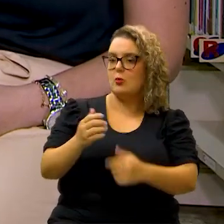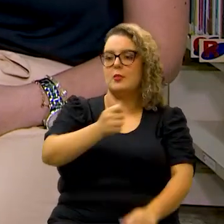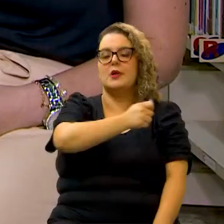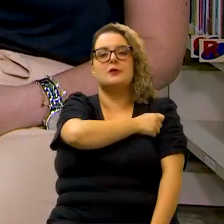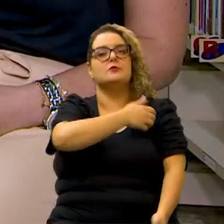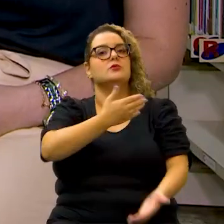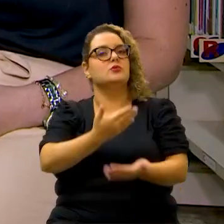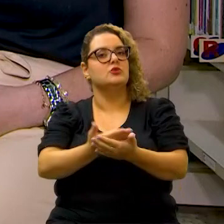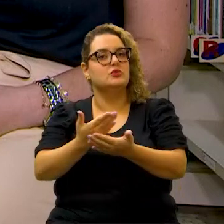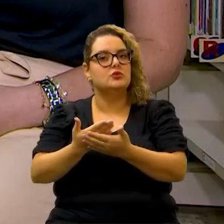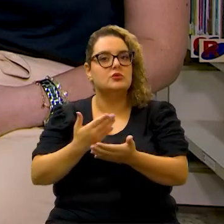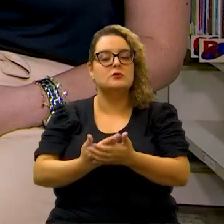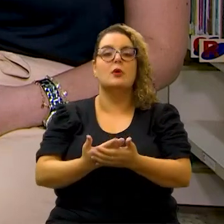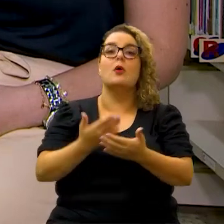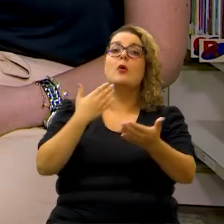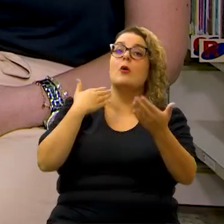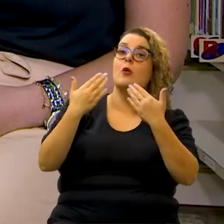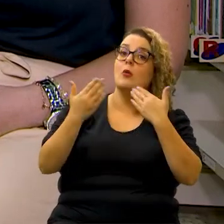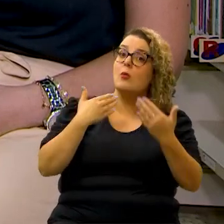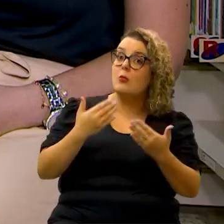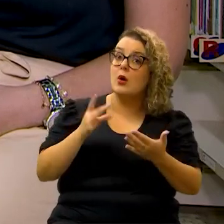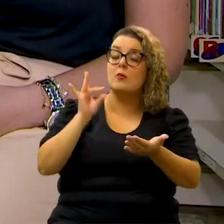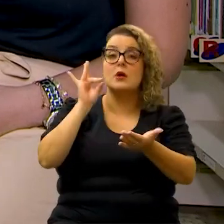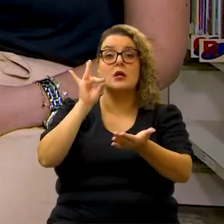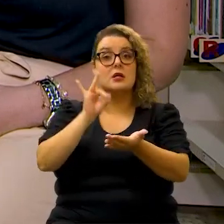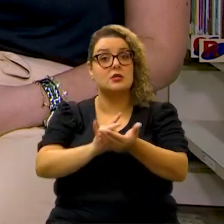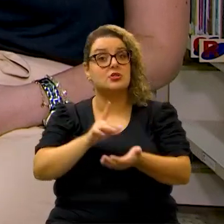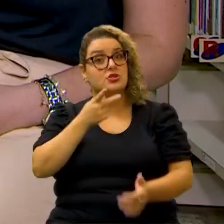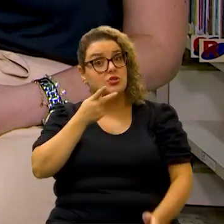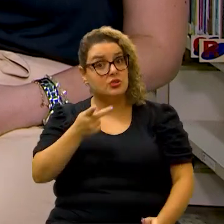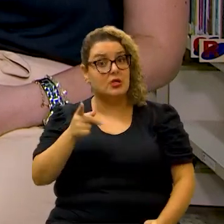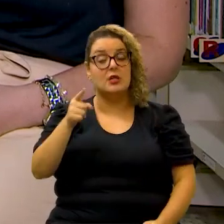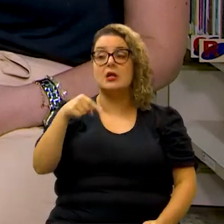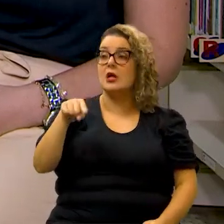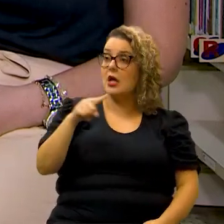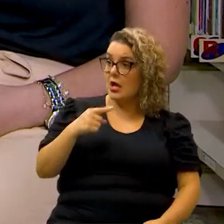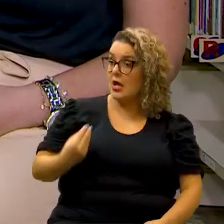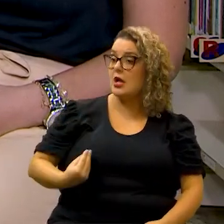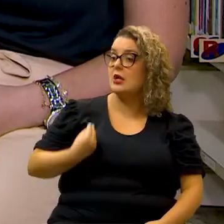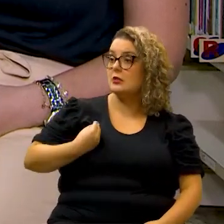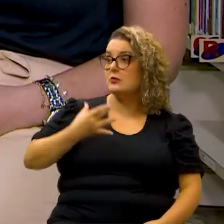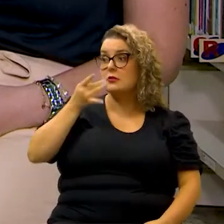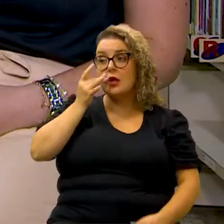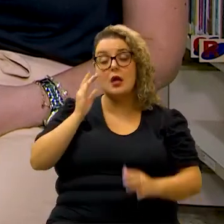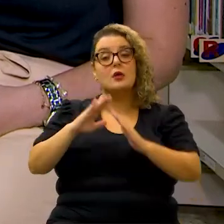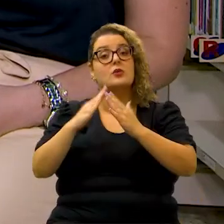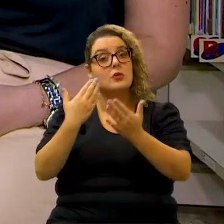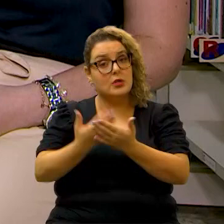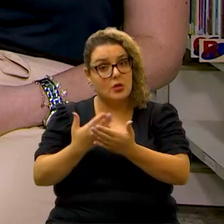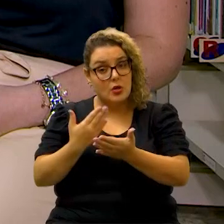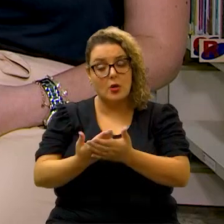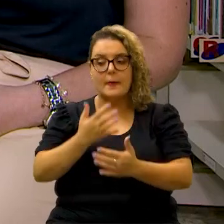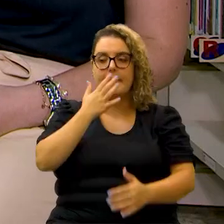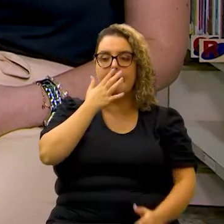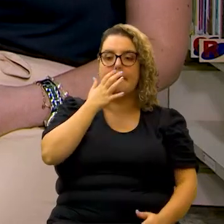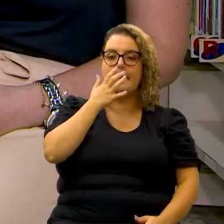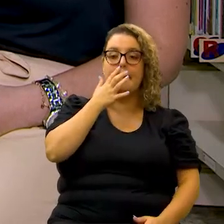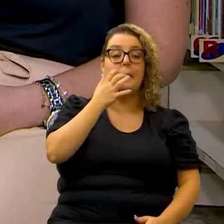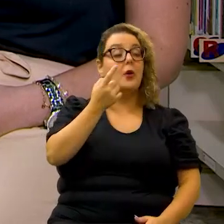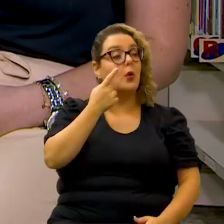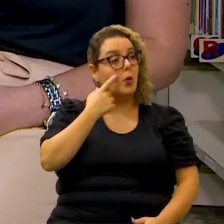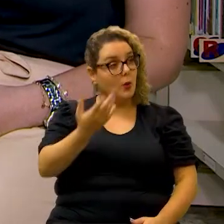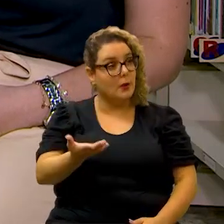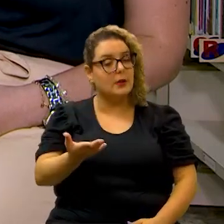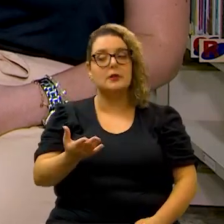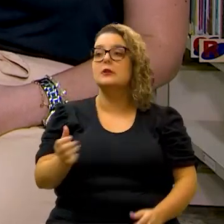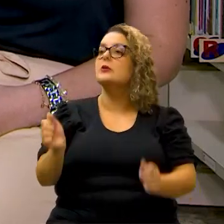início da aula. Estabelecer uma conversa franca, dizer que eles também passaram pela escola, que eles estão